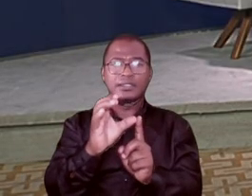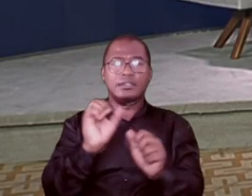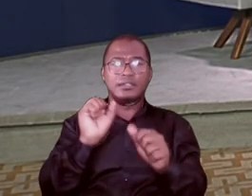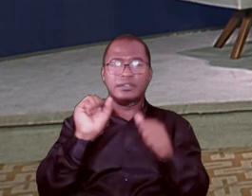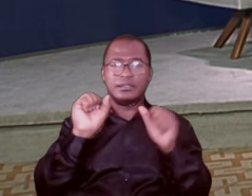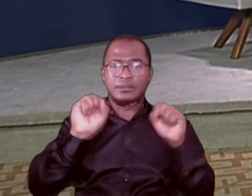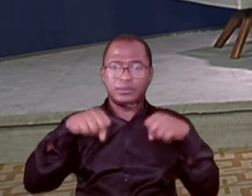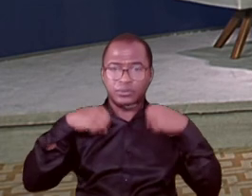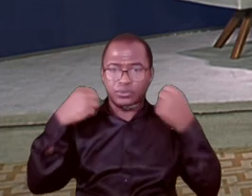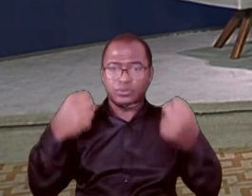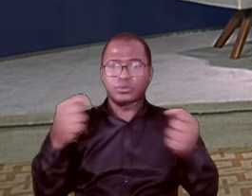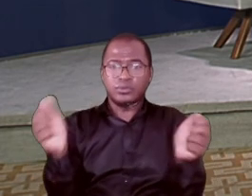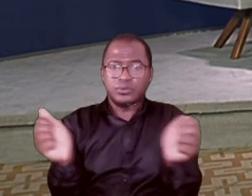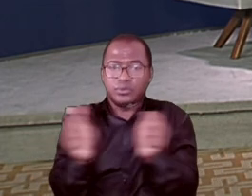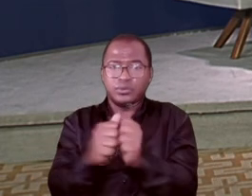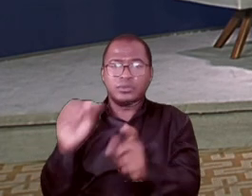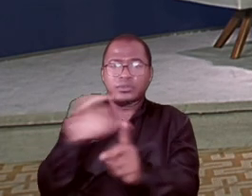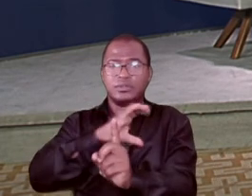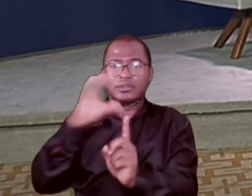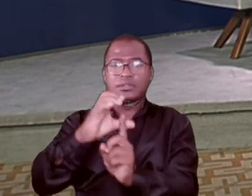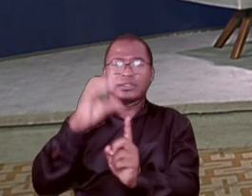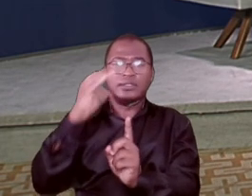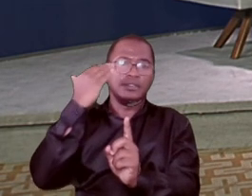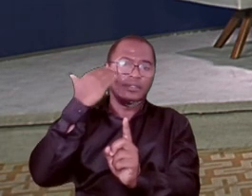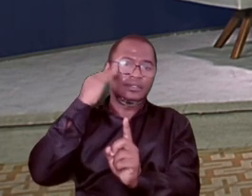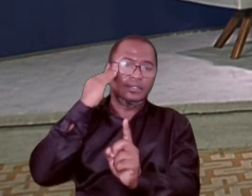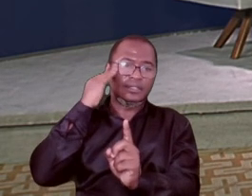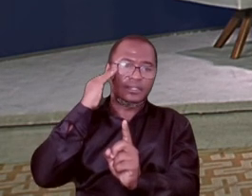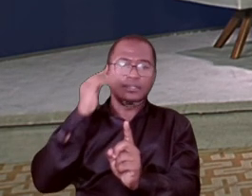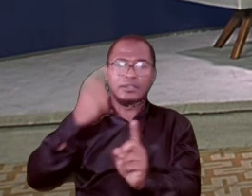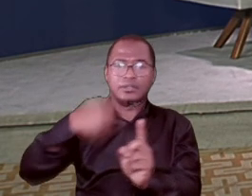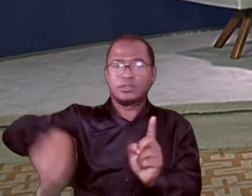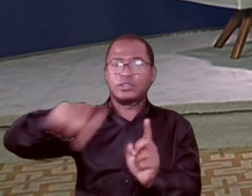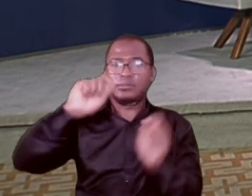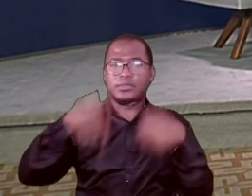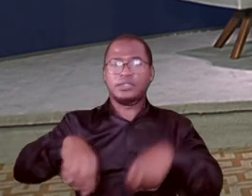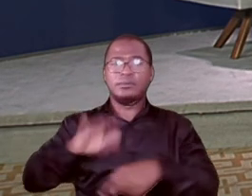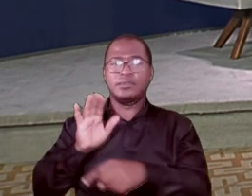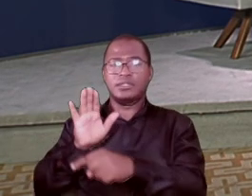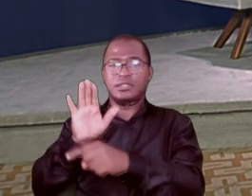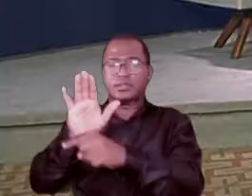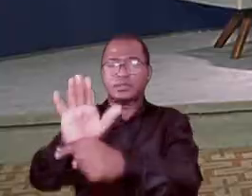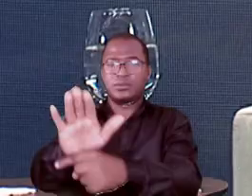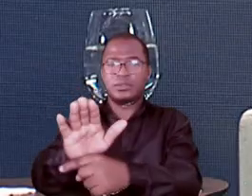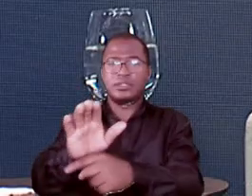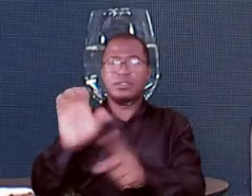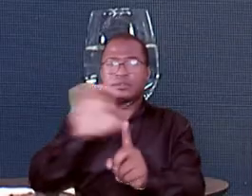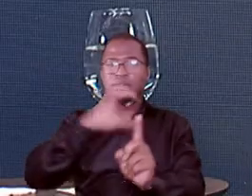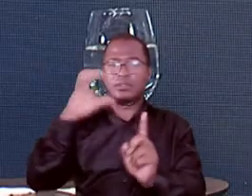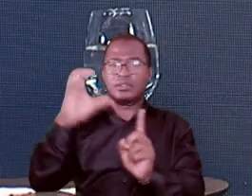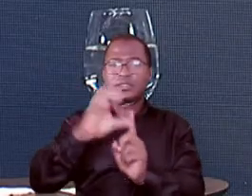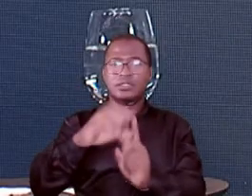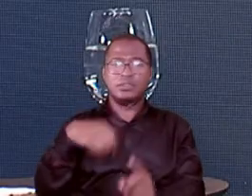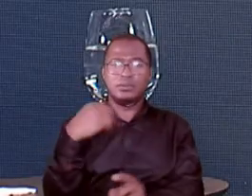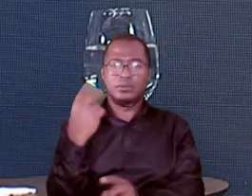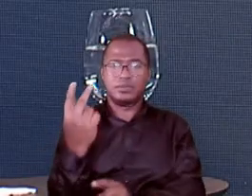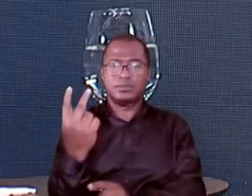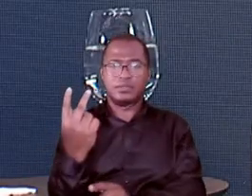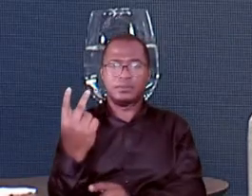cliente e hoje a gente entende que nós podemos ajudar o cliente de duas grandes formas